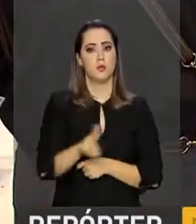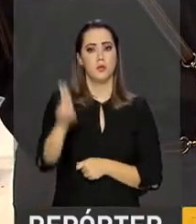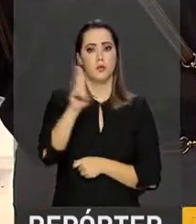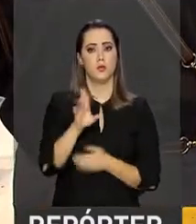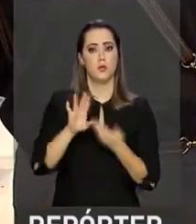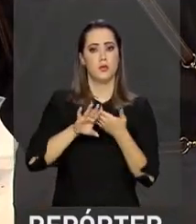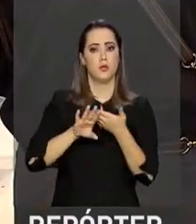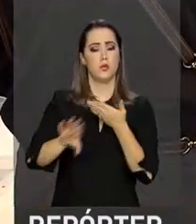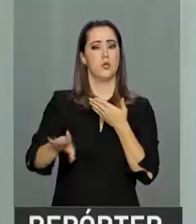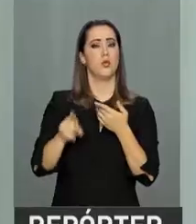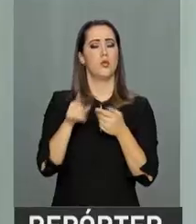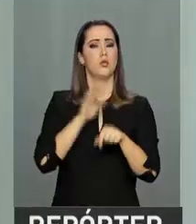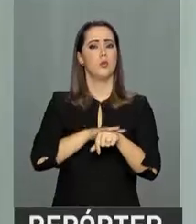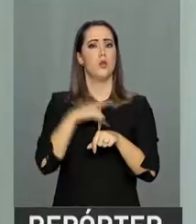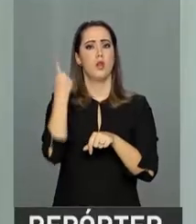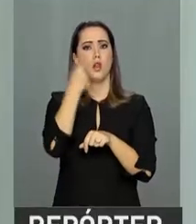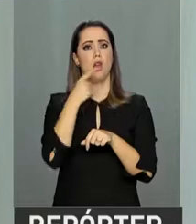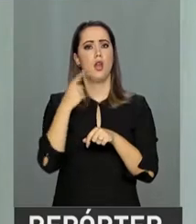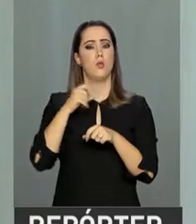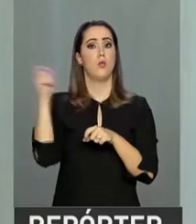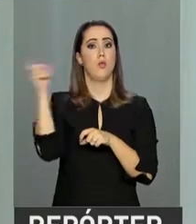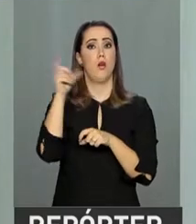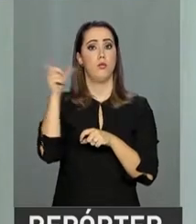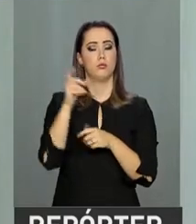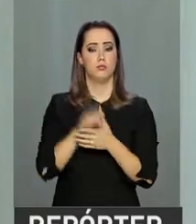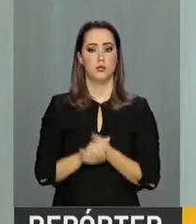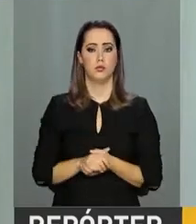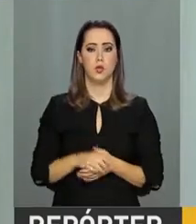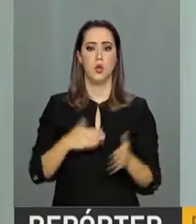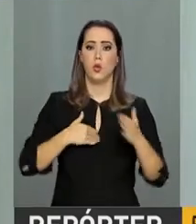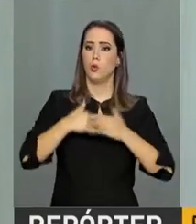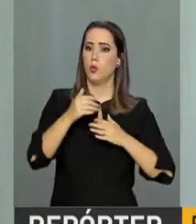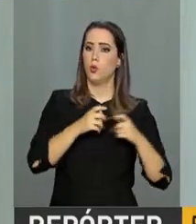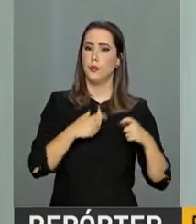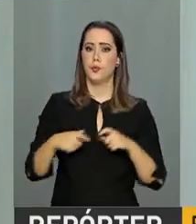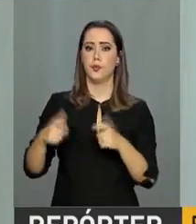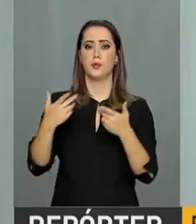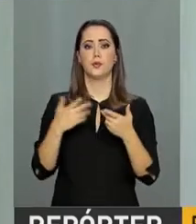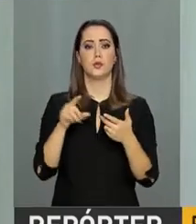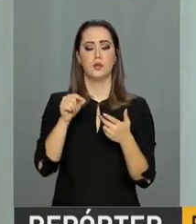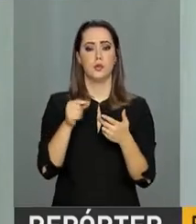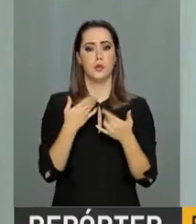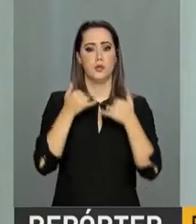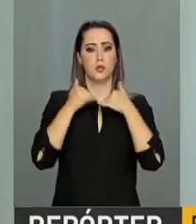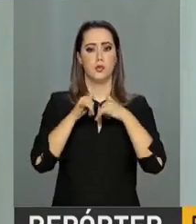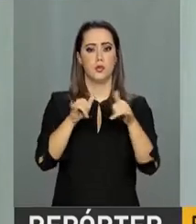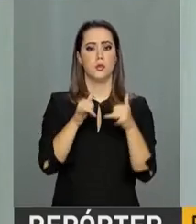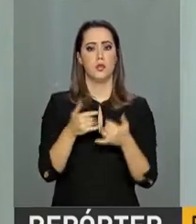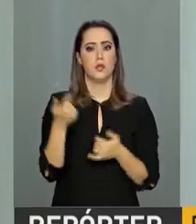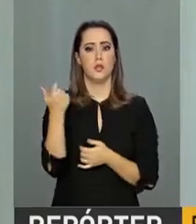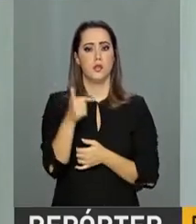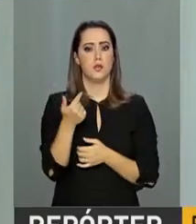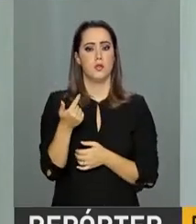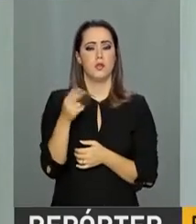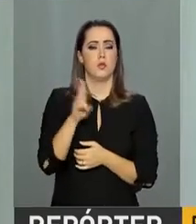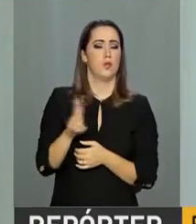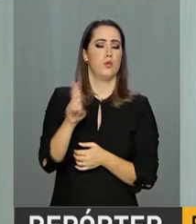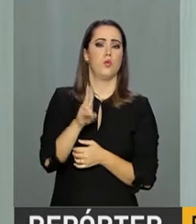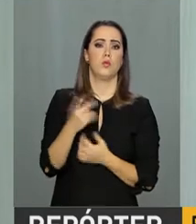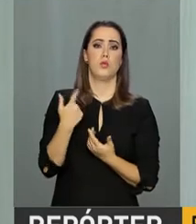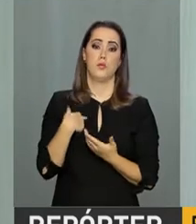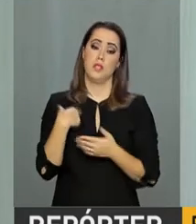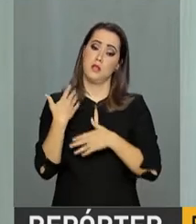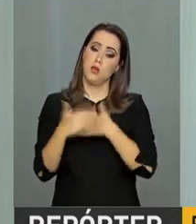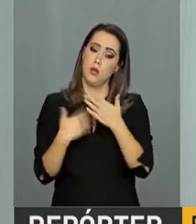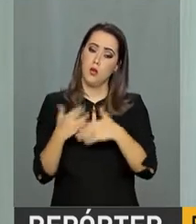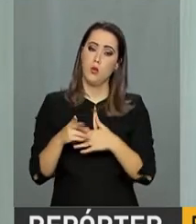fora dos períodos de pico qualquer eletrodoméstico ajuda né tem aqueles que consomem mais ele não é não consumir a consumir ao